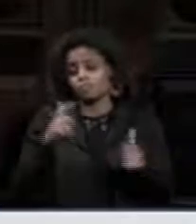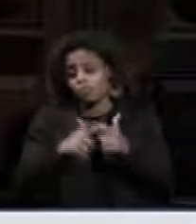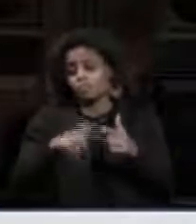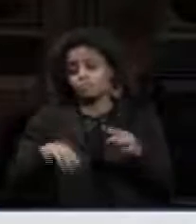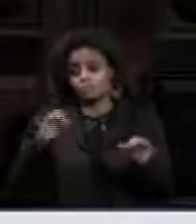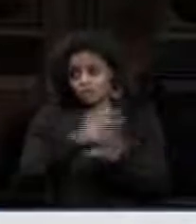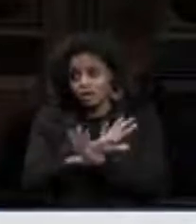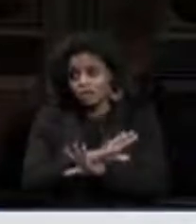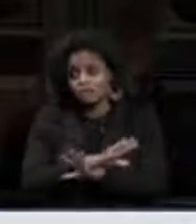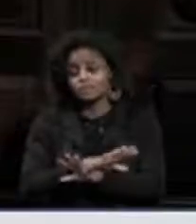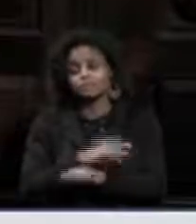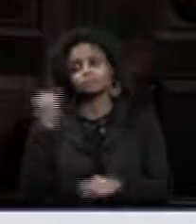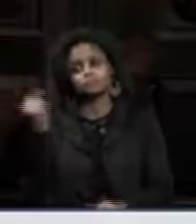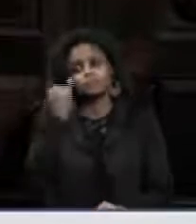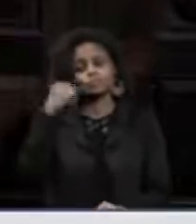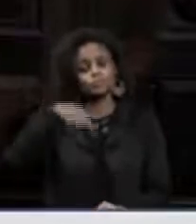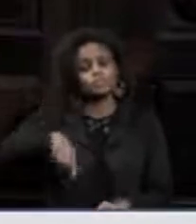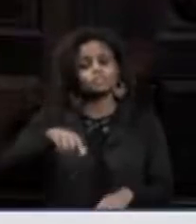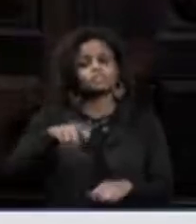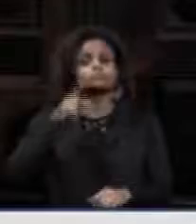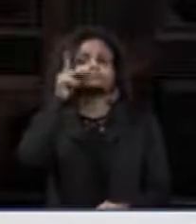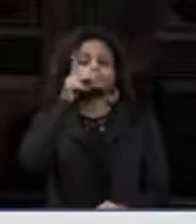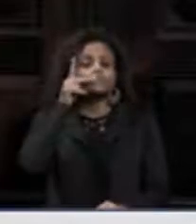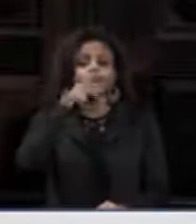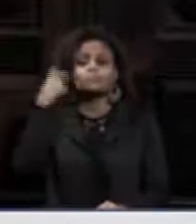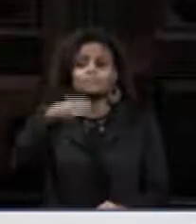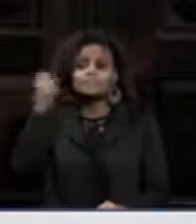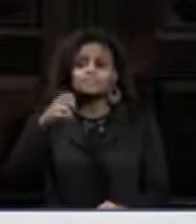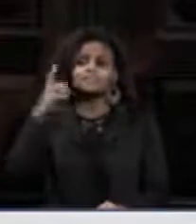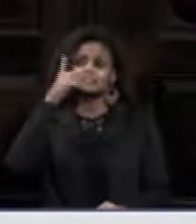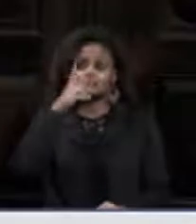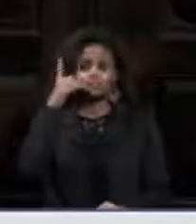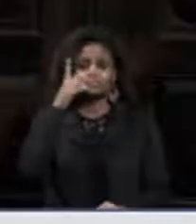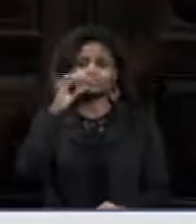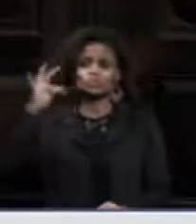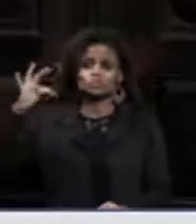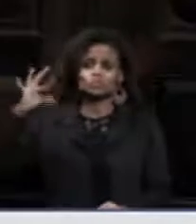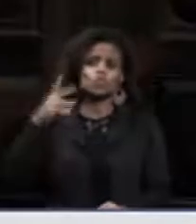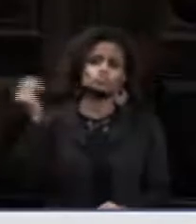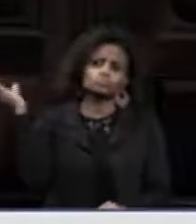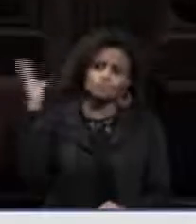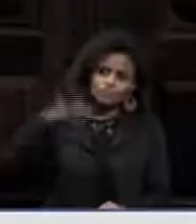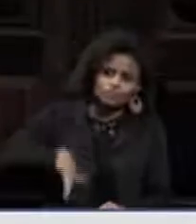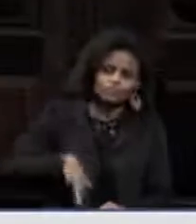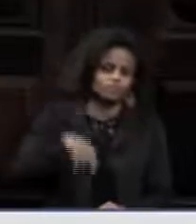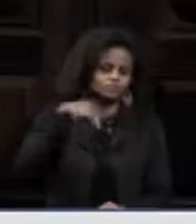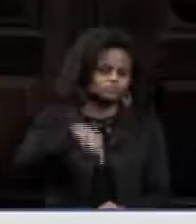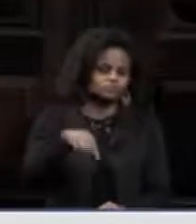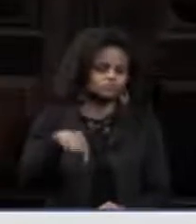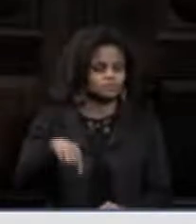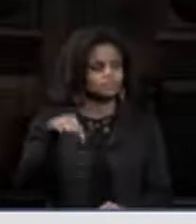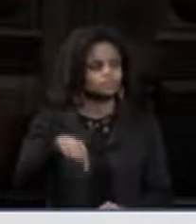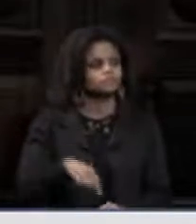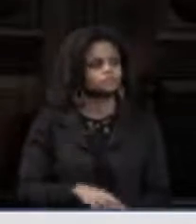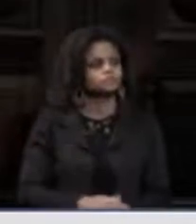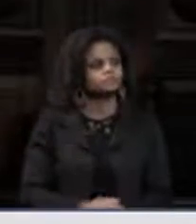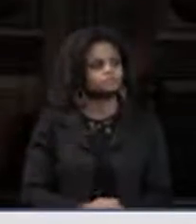este plenário tem que ter a presença de todos os seus deputados ou